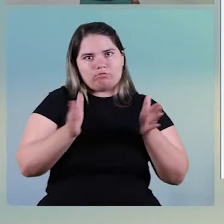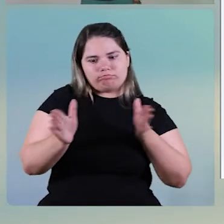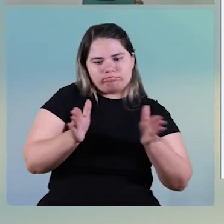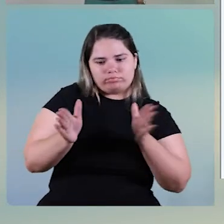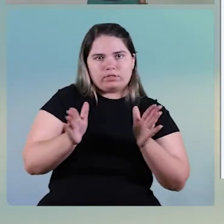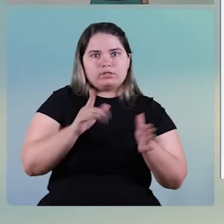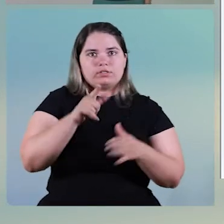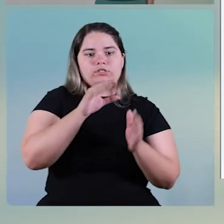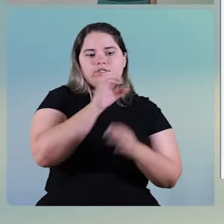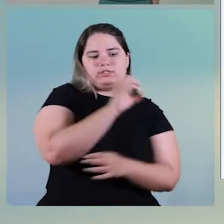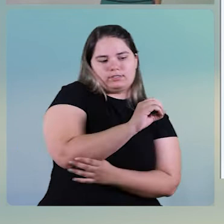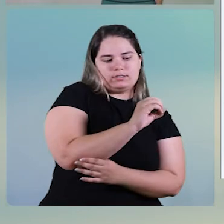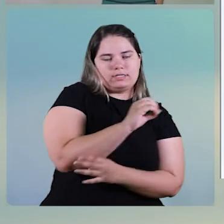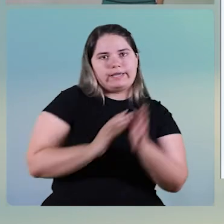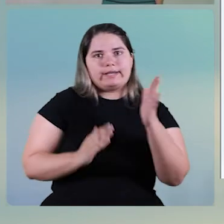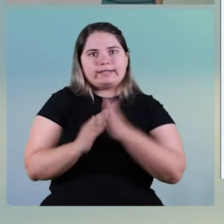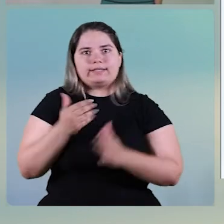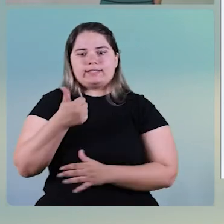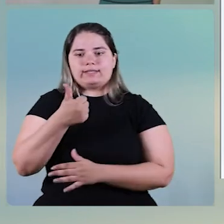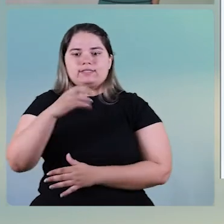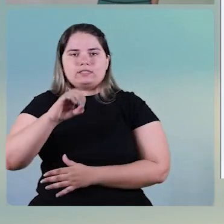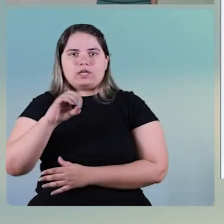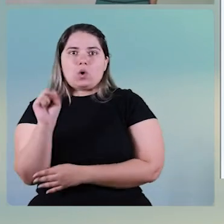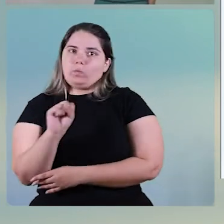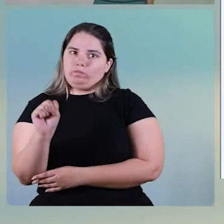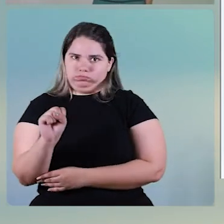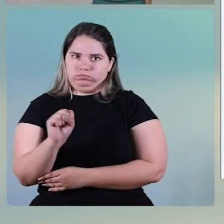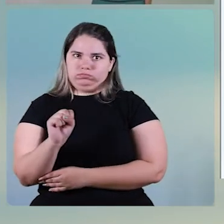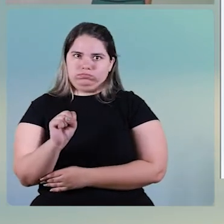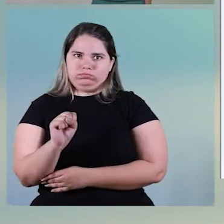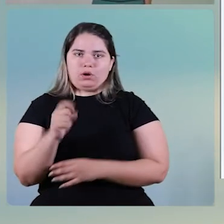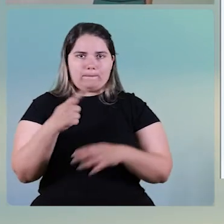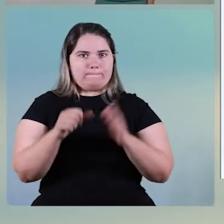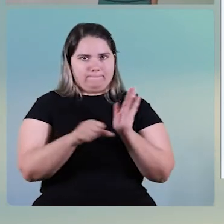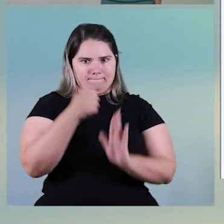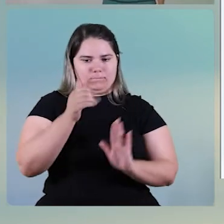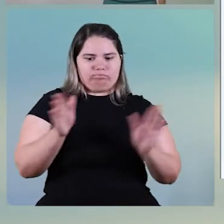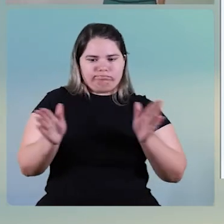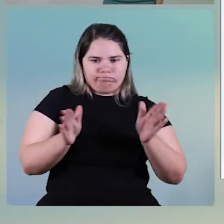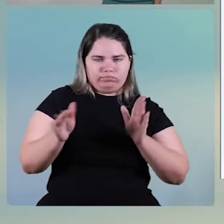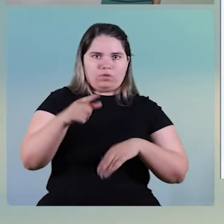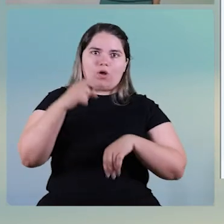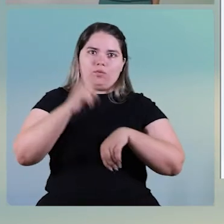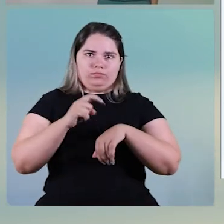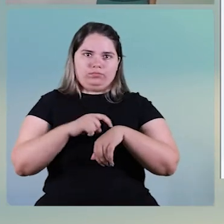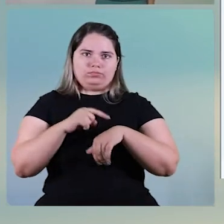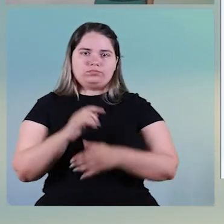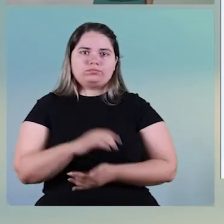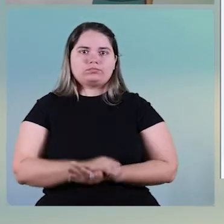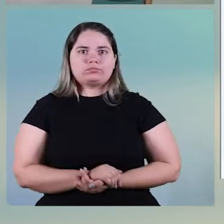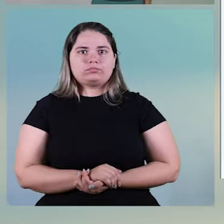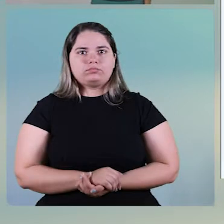de 0 até 10 segundos. Ó. Ok?